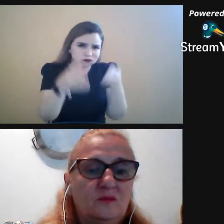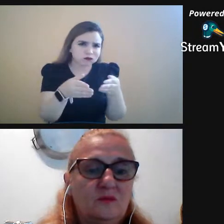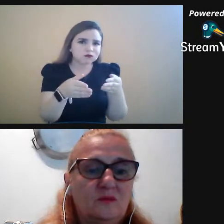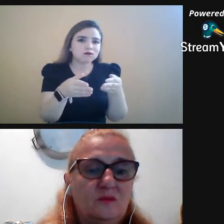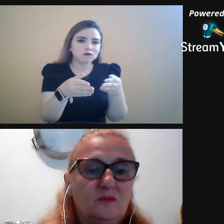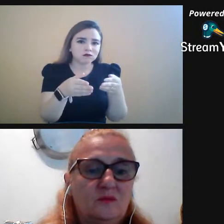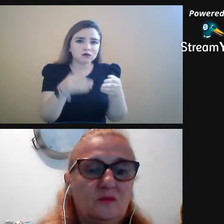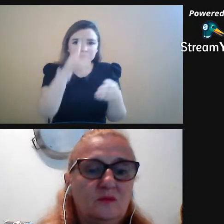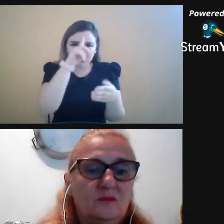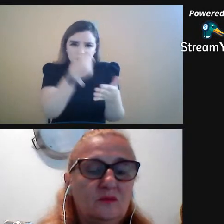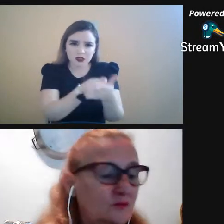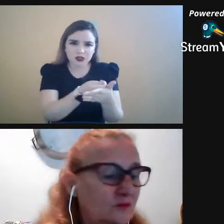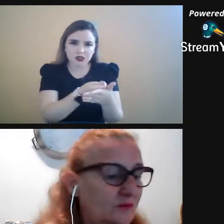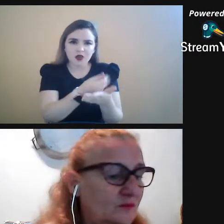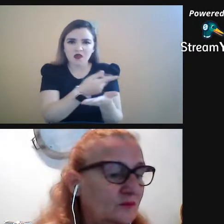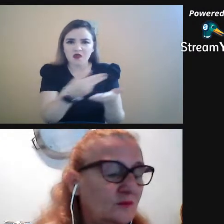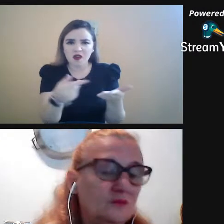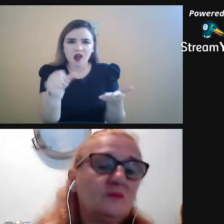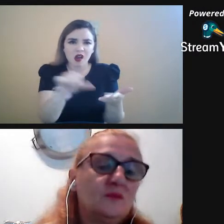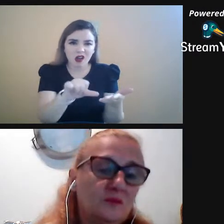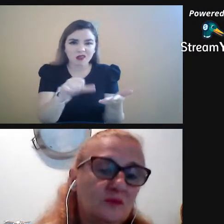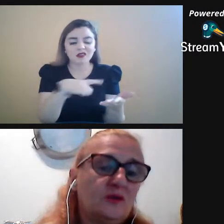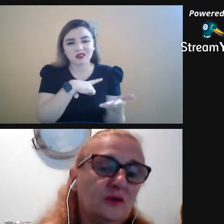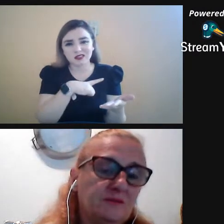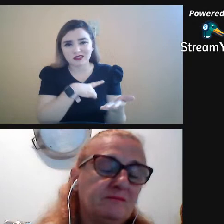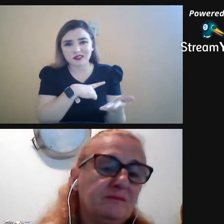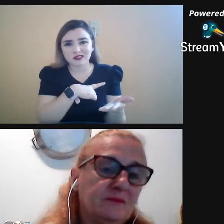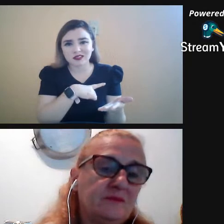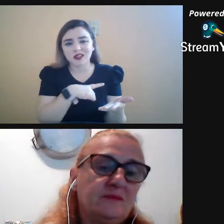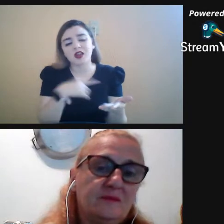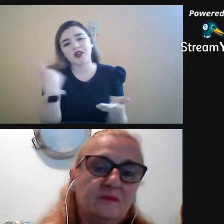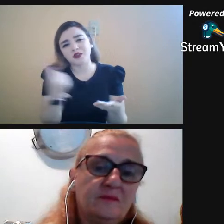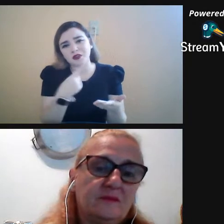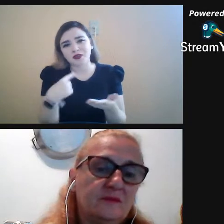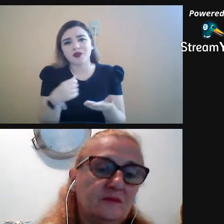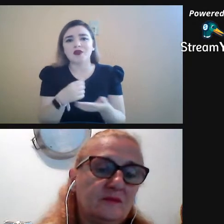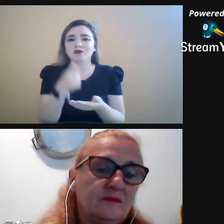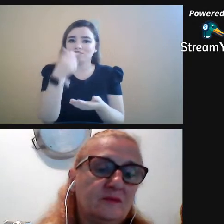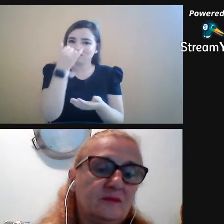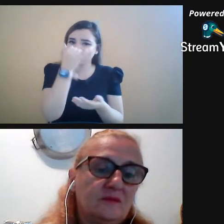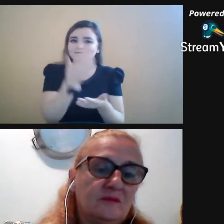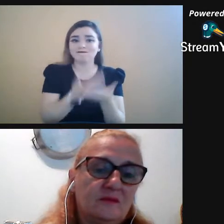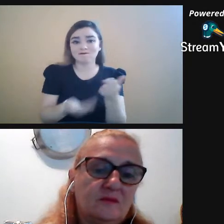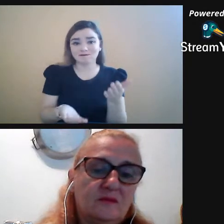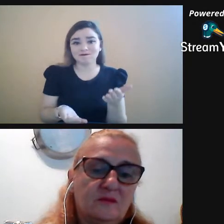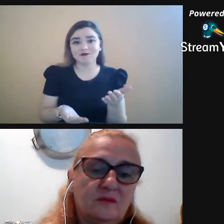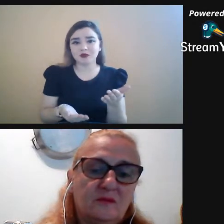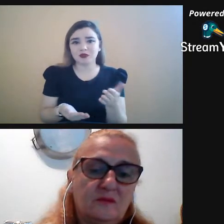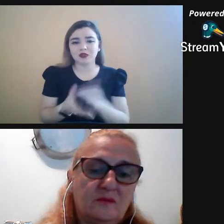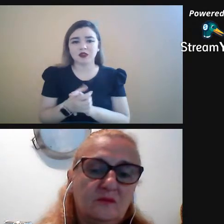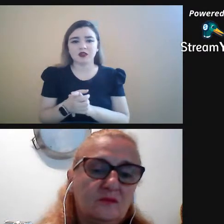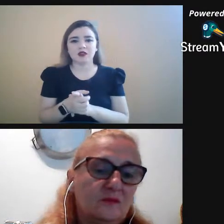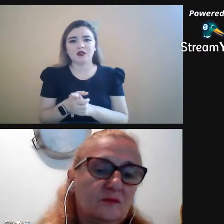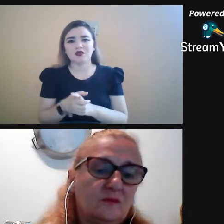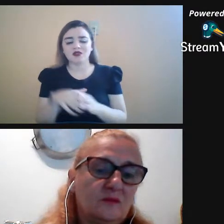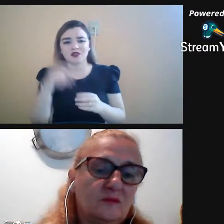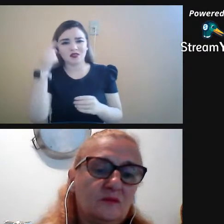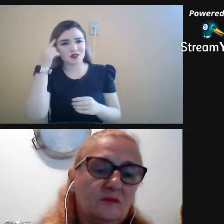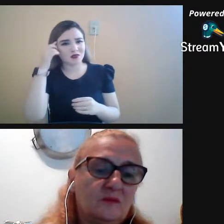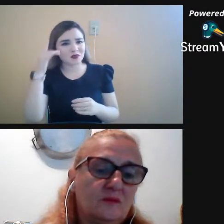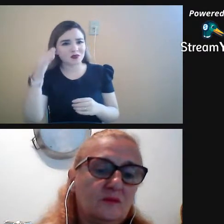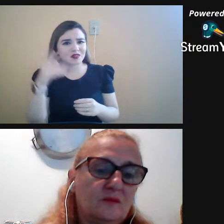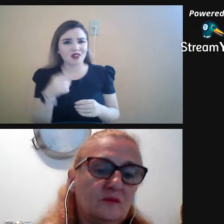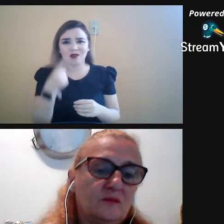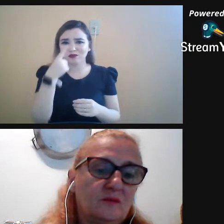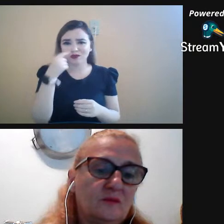pelas decisões ruins que nós tomamos, de emissão de poluentes, de produção de lixo,